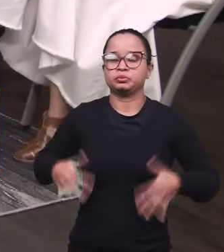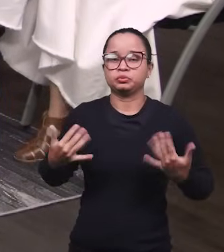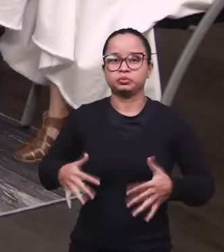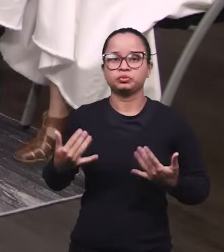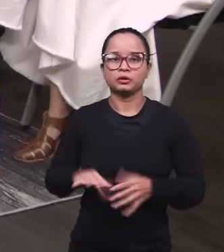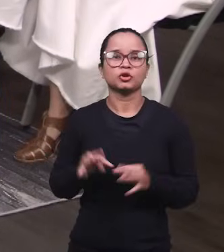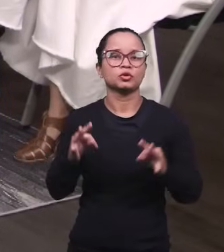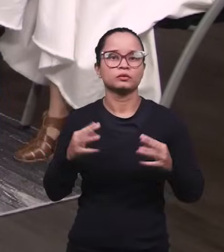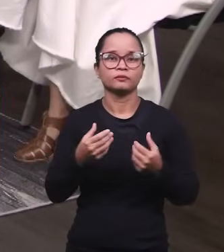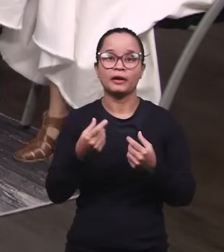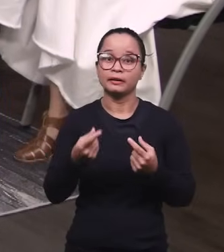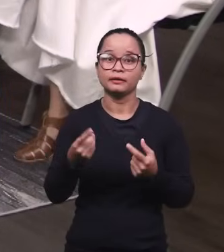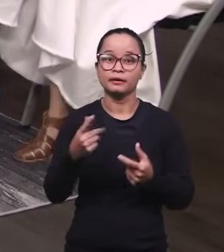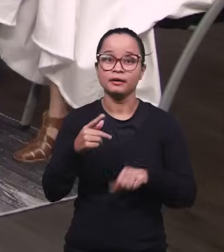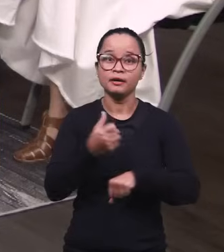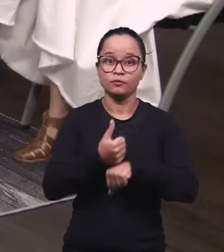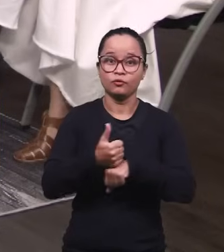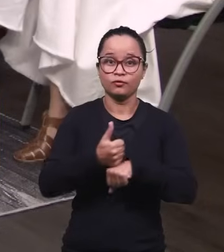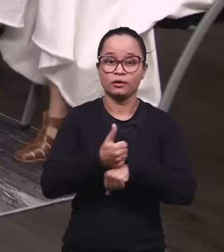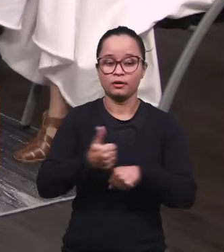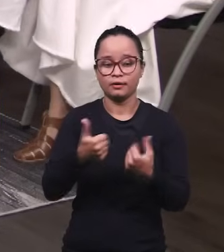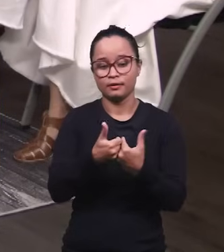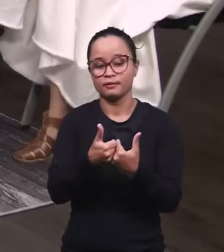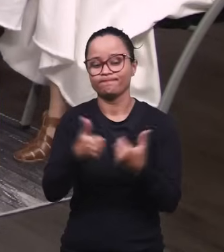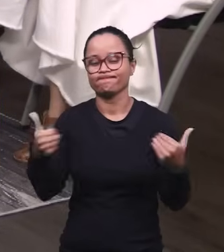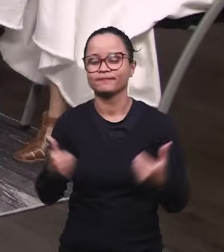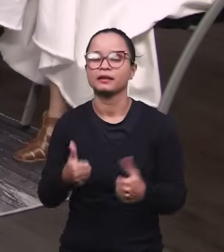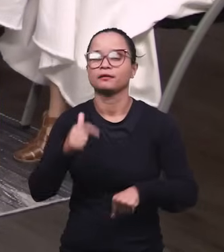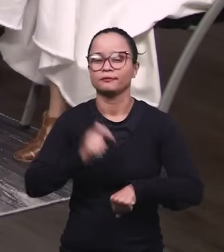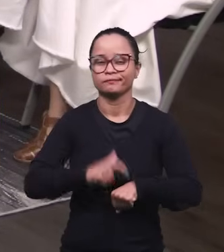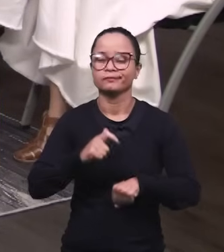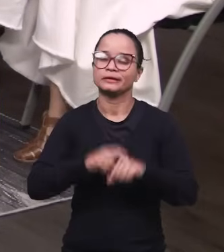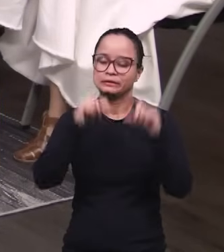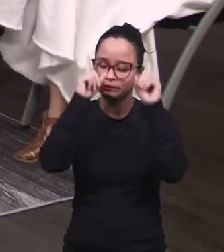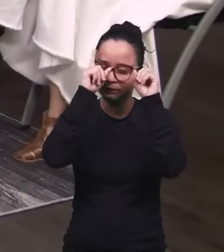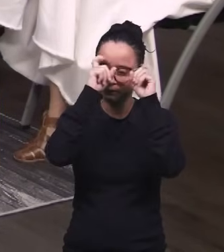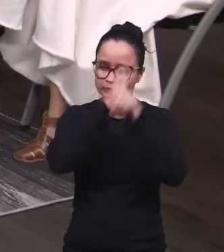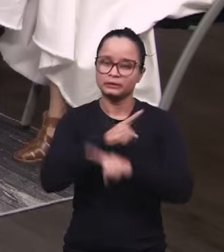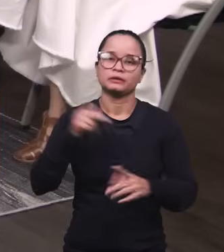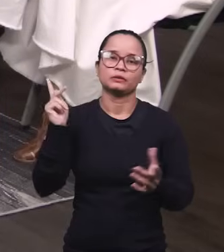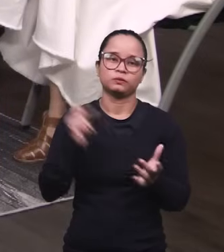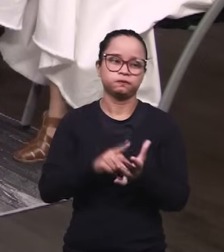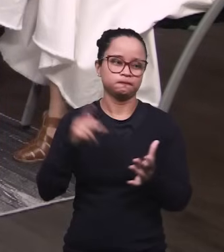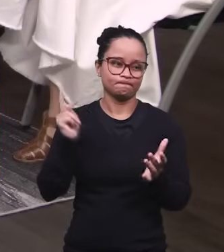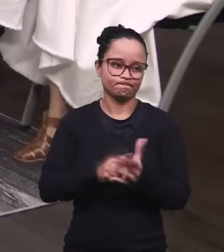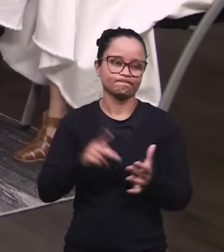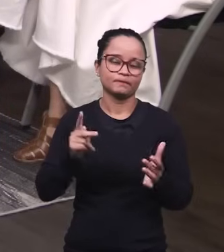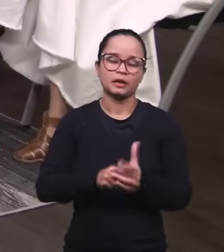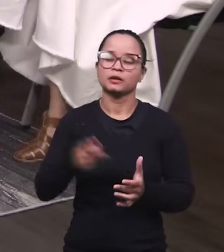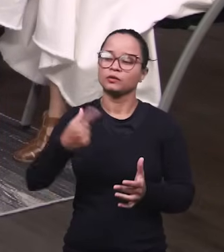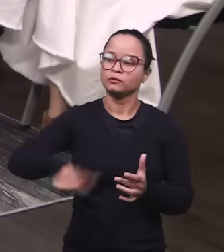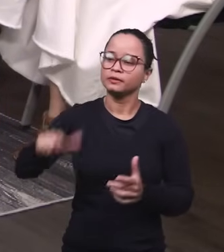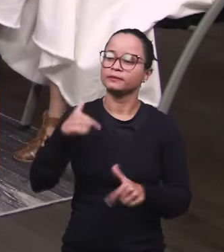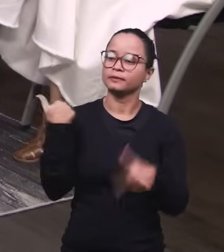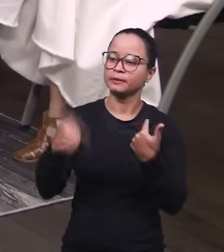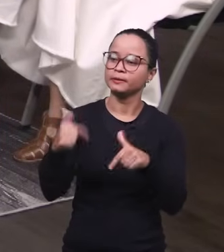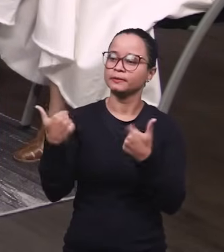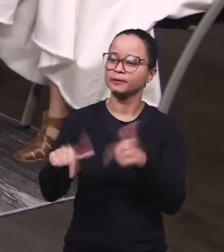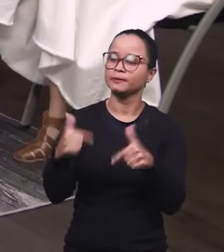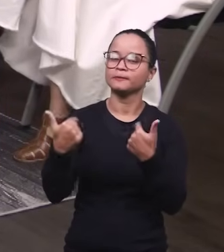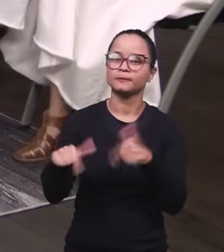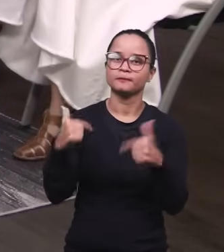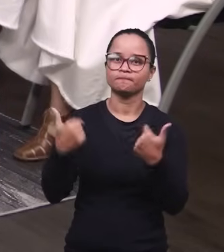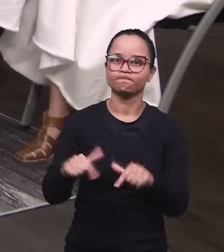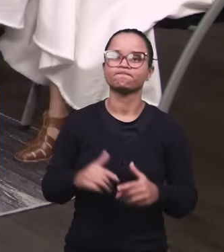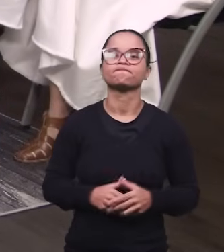muito ficaram afastados. Porque realmente foi um momento muito difícil. Então, nós fomos trabalhando, né? Sim.